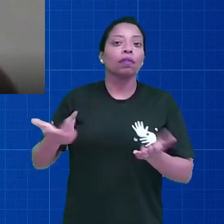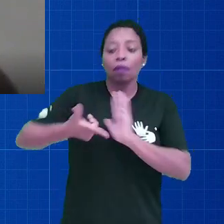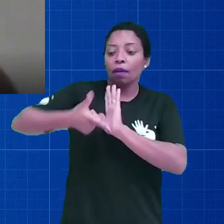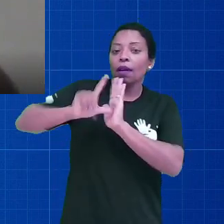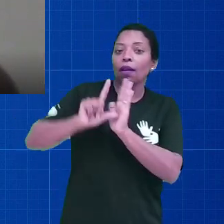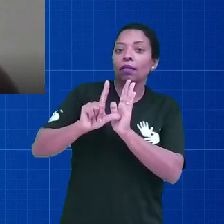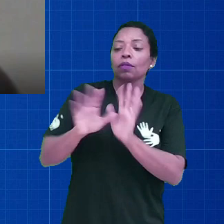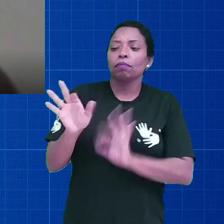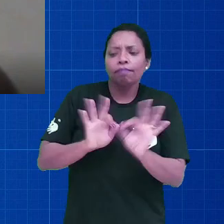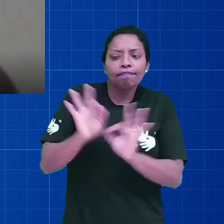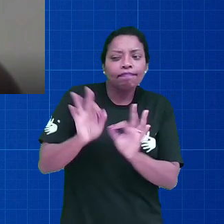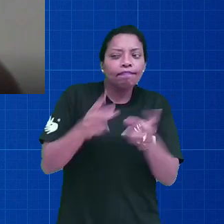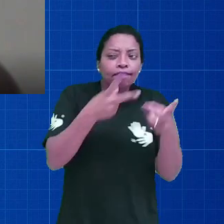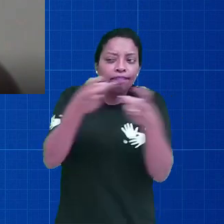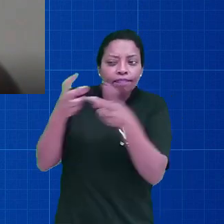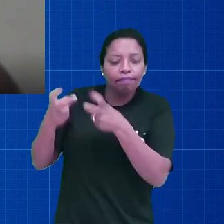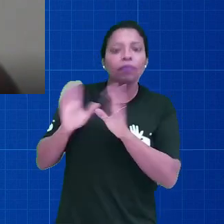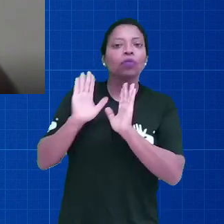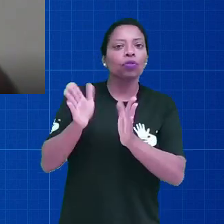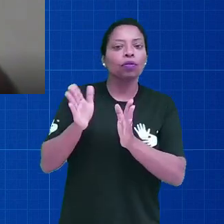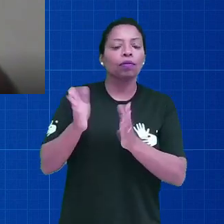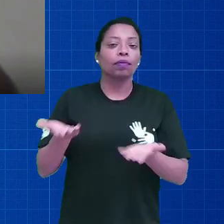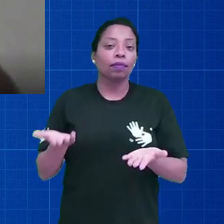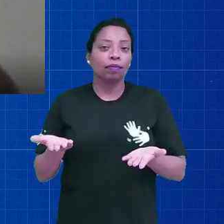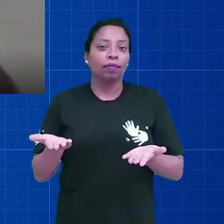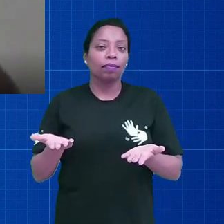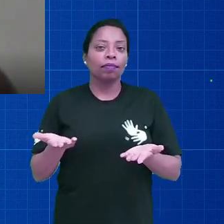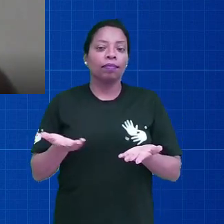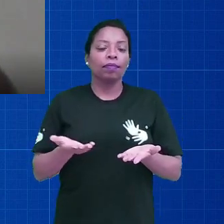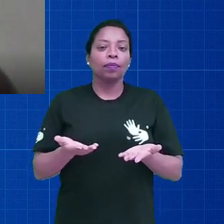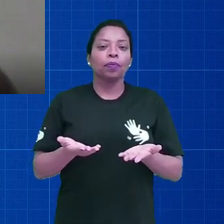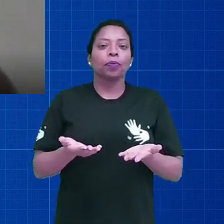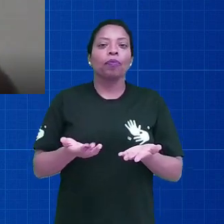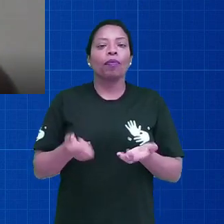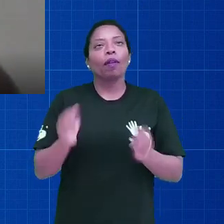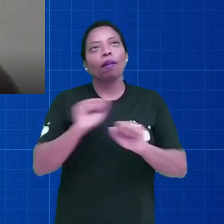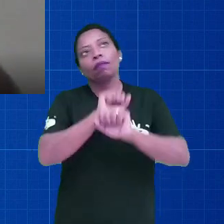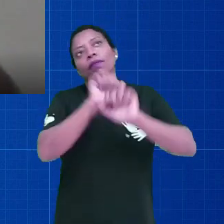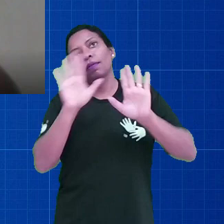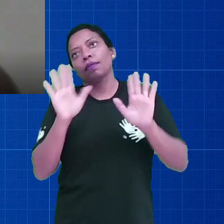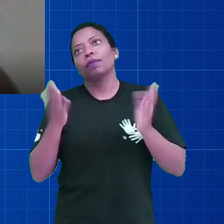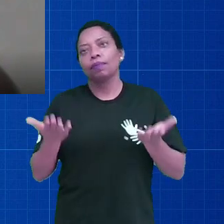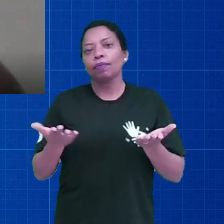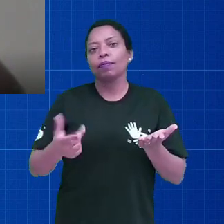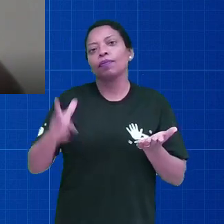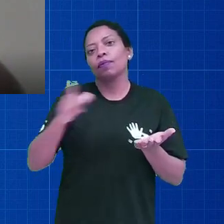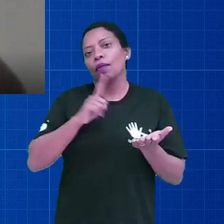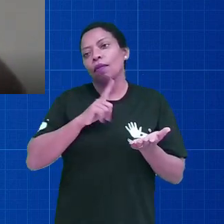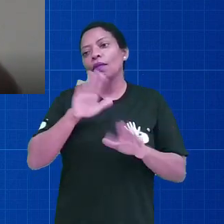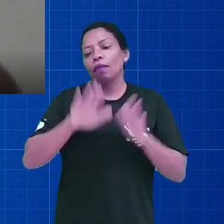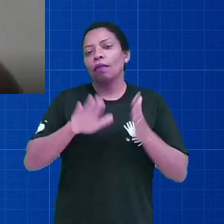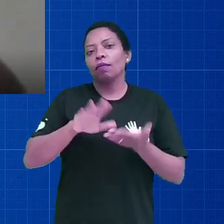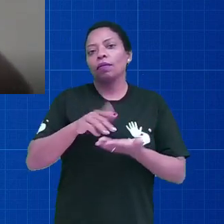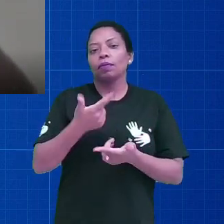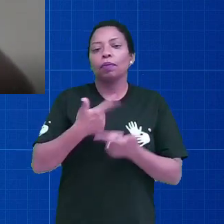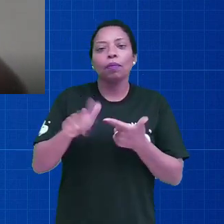prevenidos, né, e eles podem ser melhor combatidos. Então, claro que determinadas